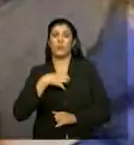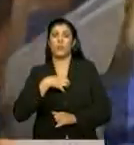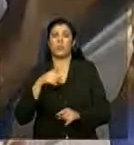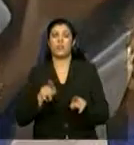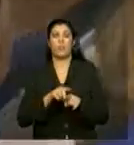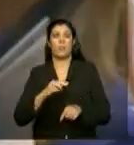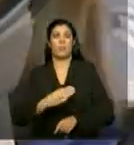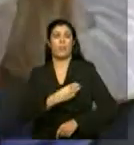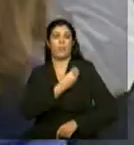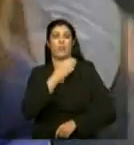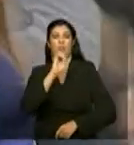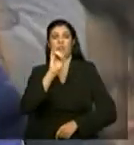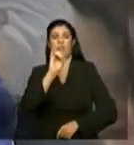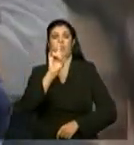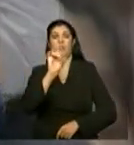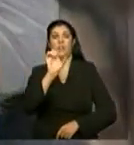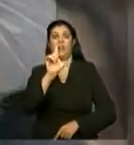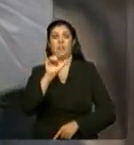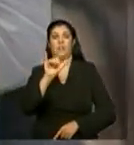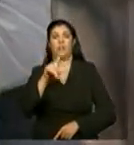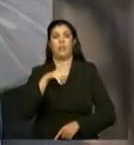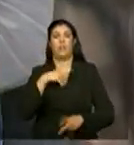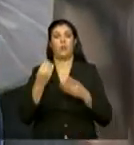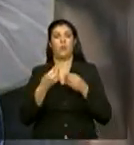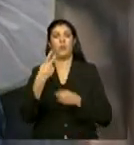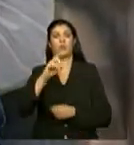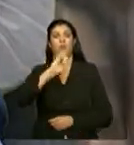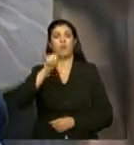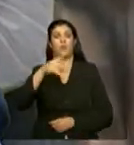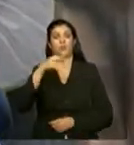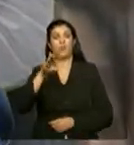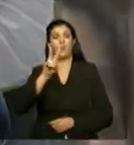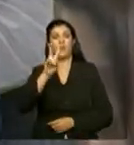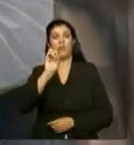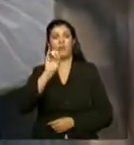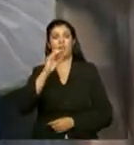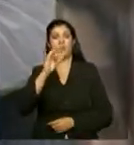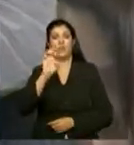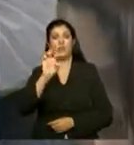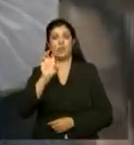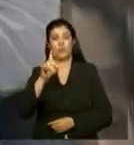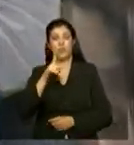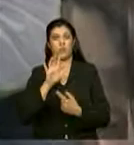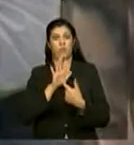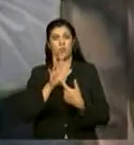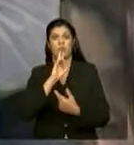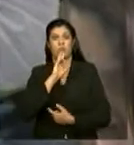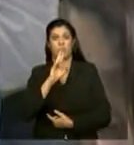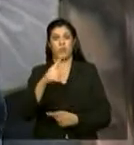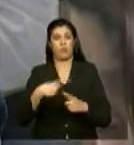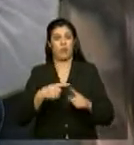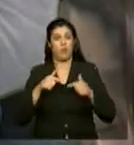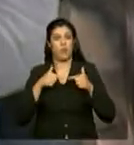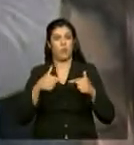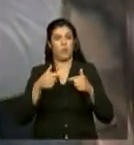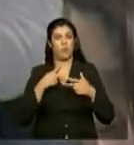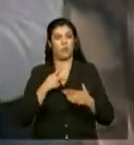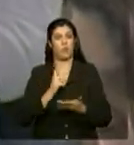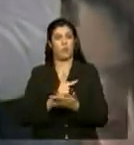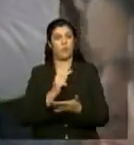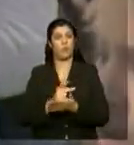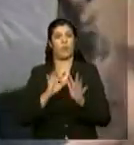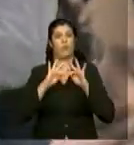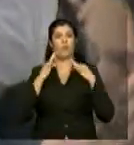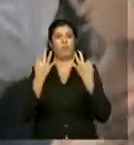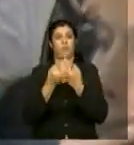ministra depois ministra é o senhor joão vicente se referiu à disse que a luta vai continuar e que a família